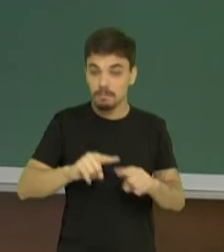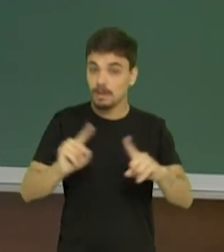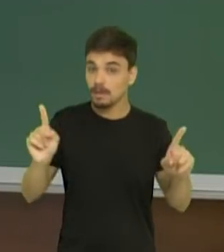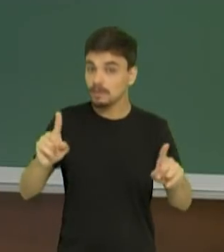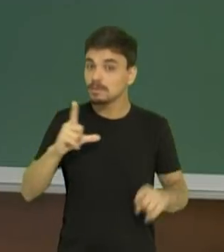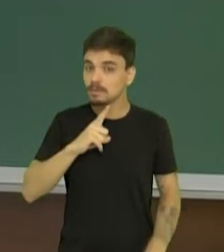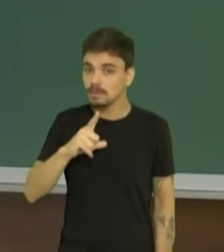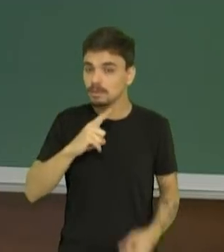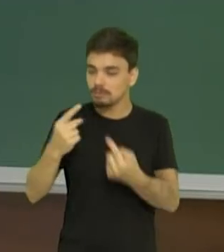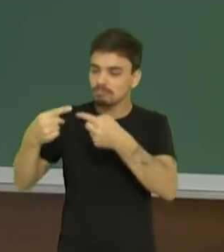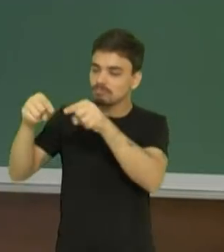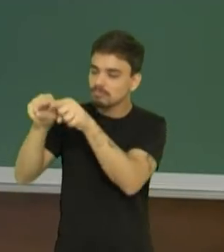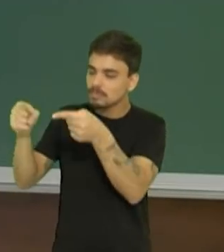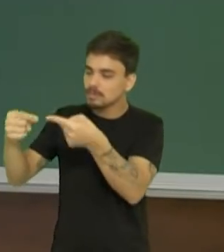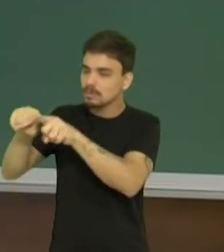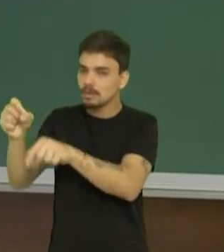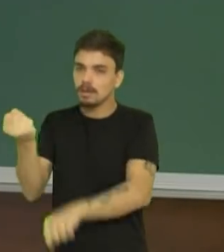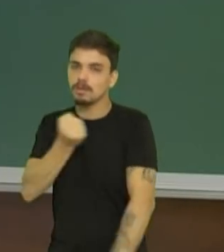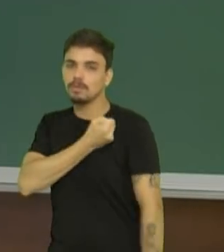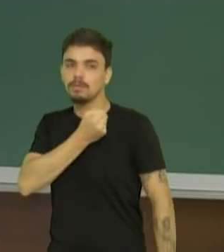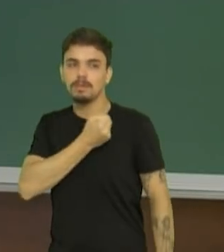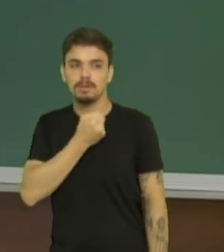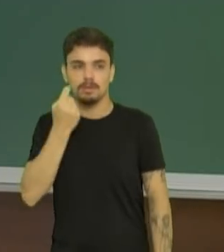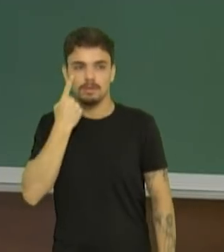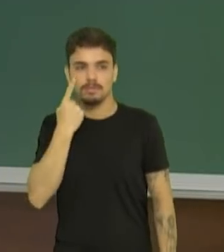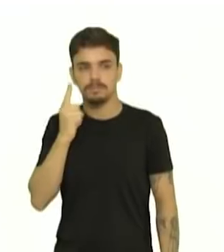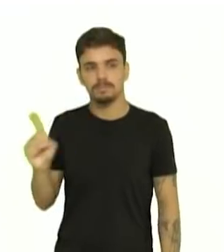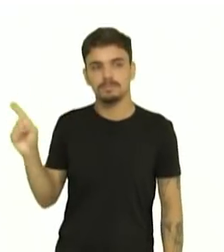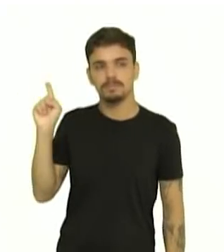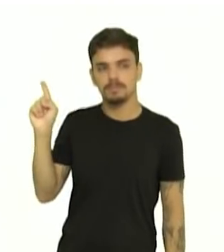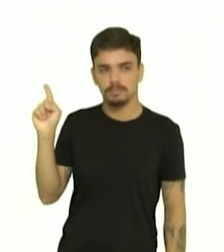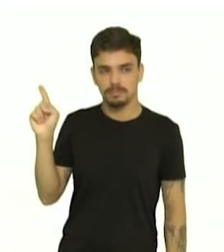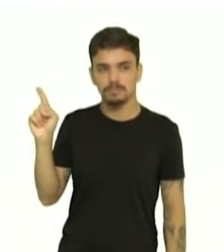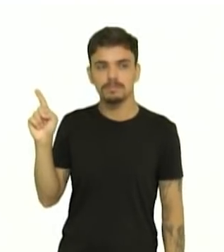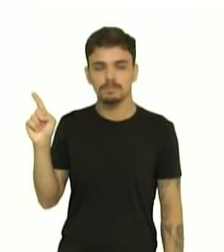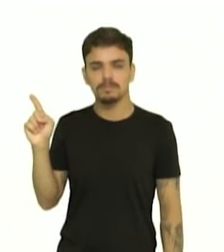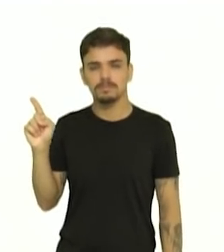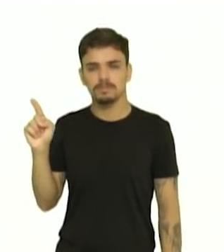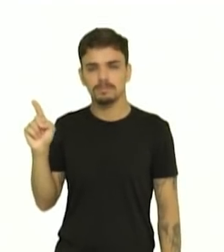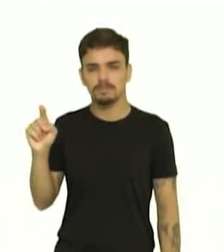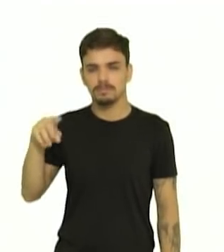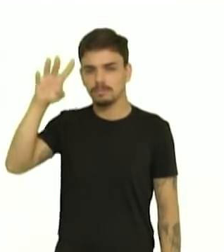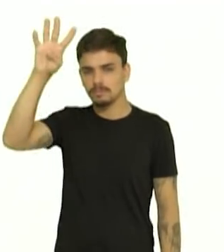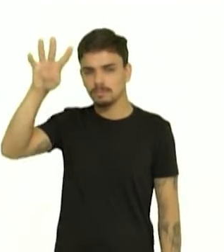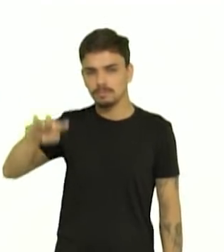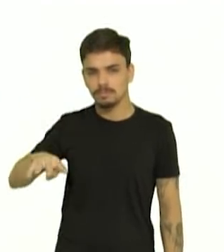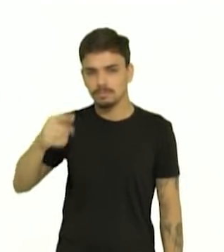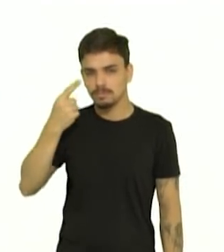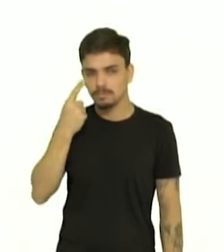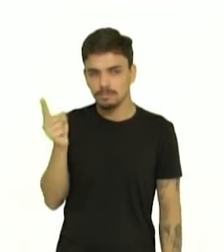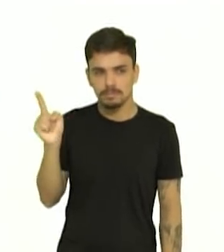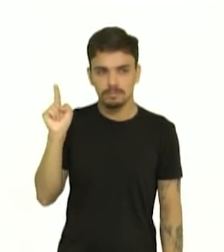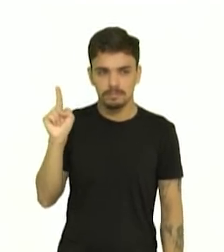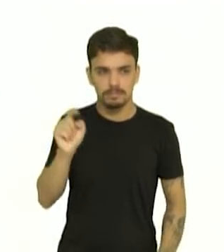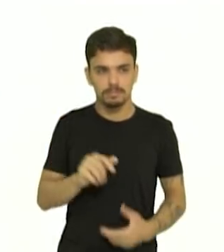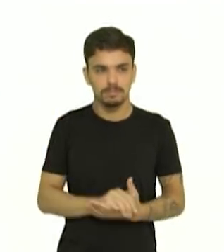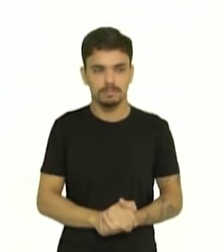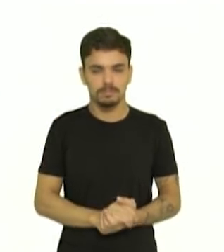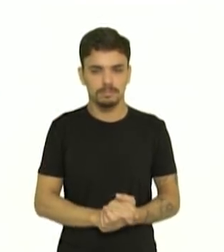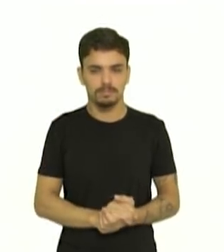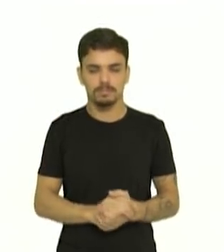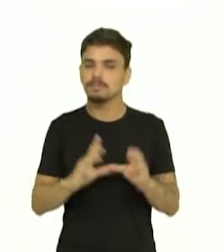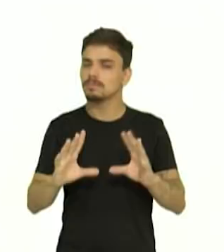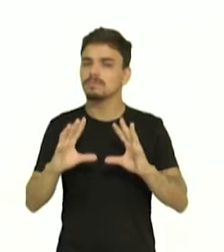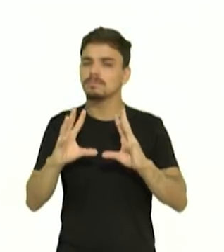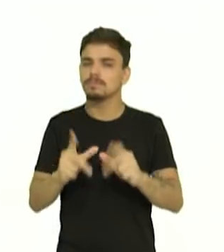deu 30 menos 28 sobrou 2, 20, 14 sobrou 6, aqui sobrou 4, também